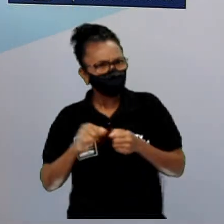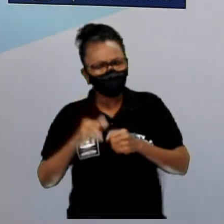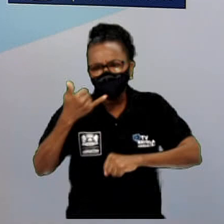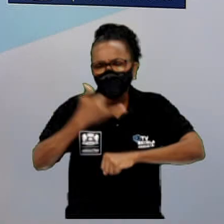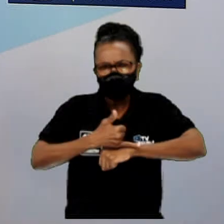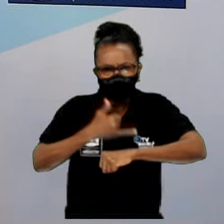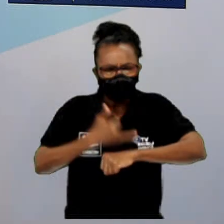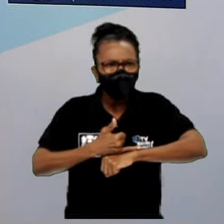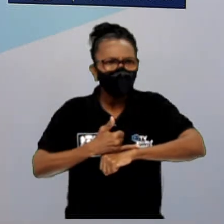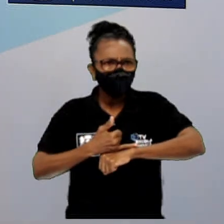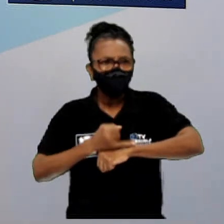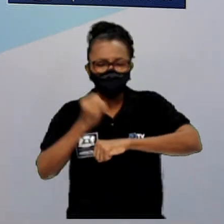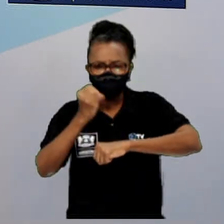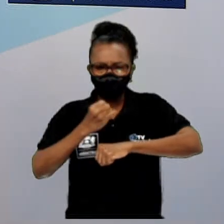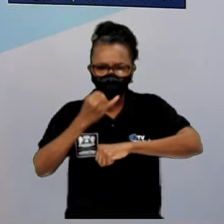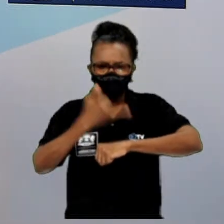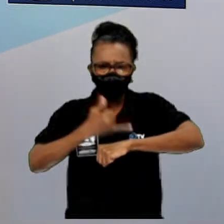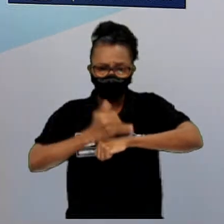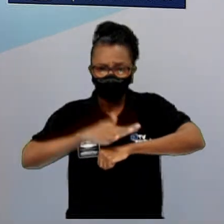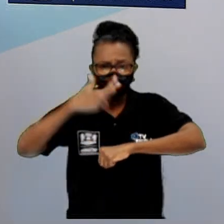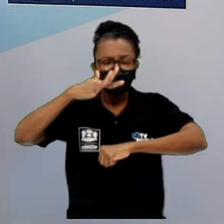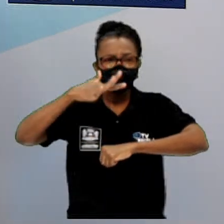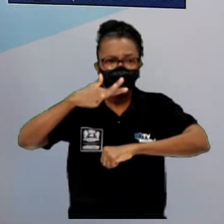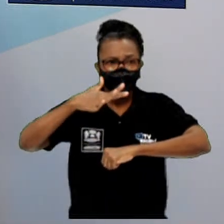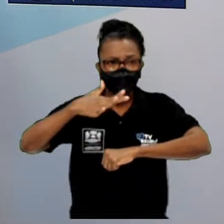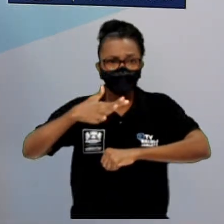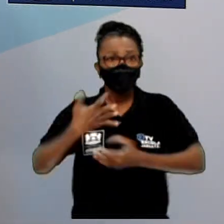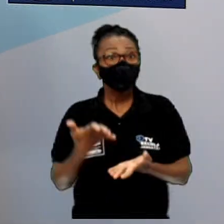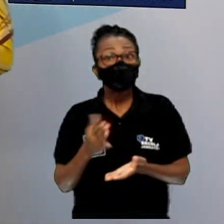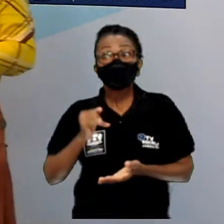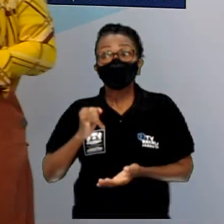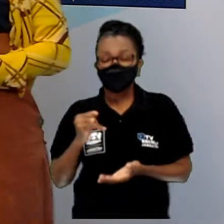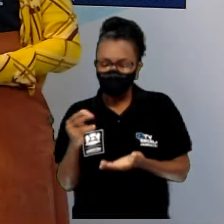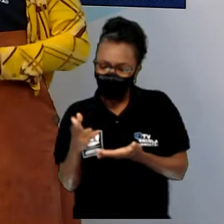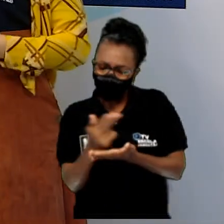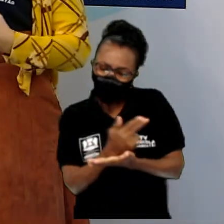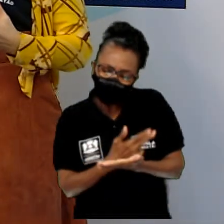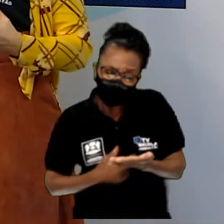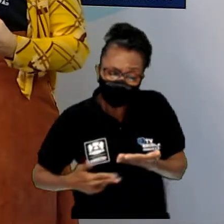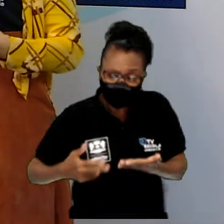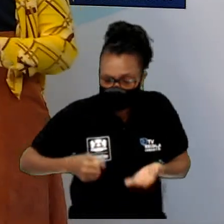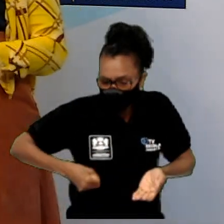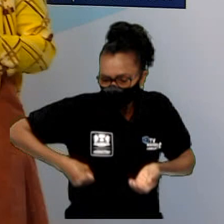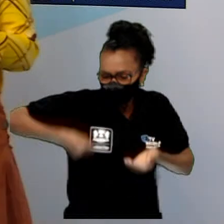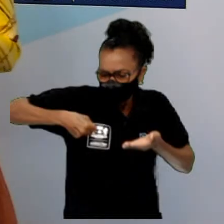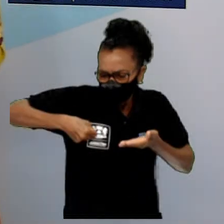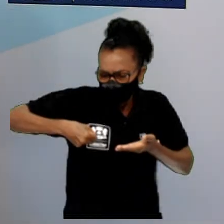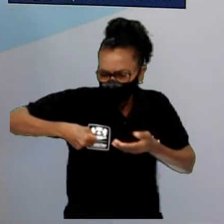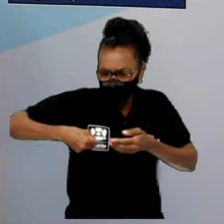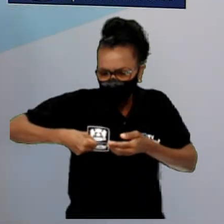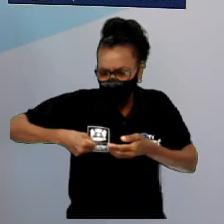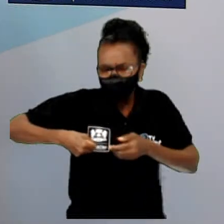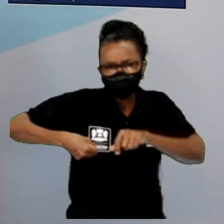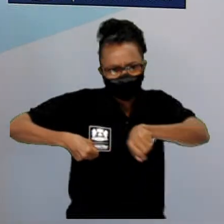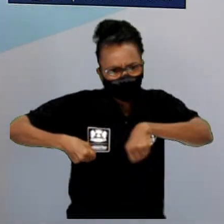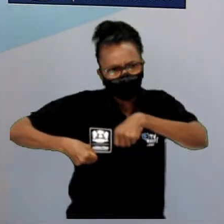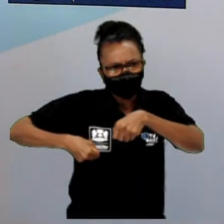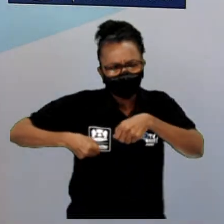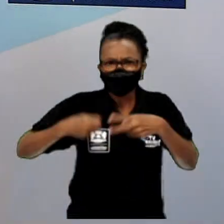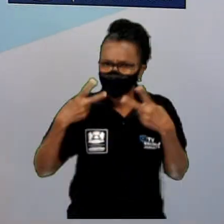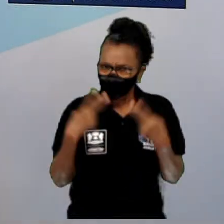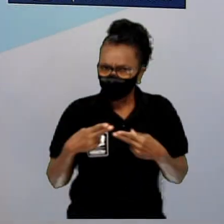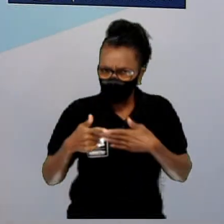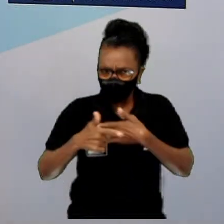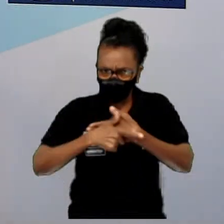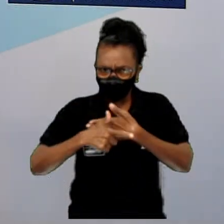alumínio, nesse caso aqui. E aí, se eu desenhasse uma panela vamos dizer, uma panela, teria a mesma função